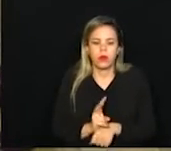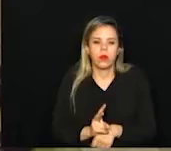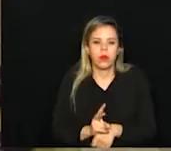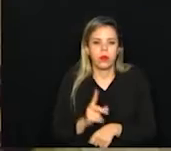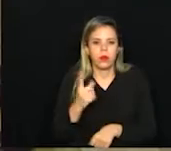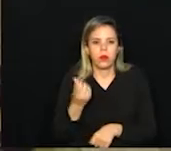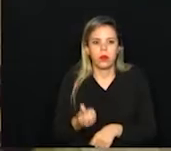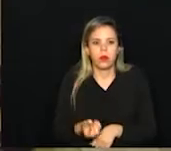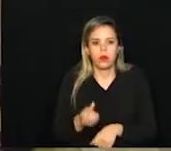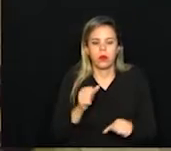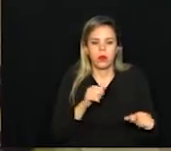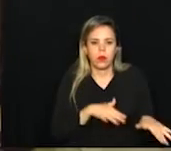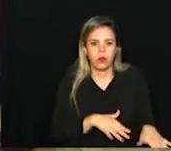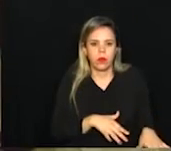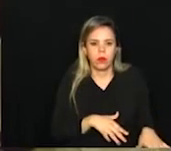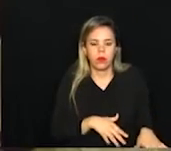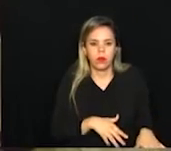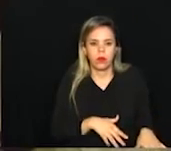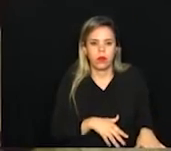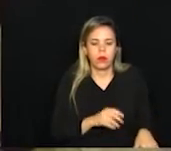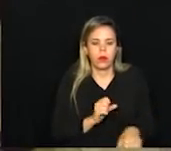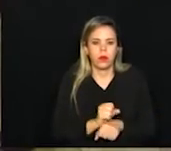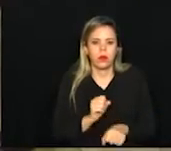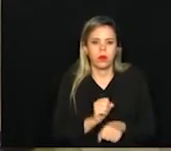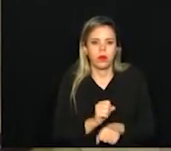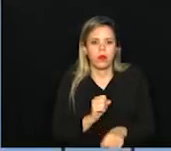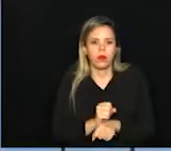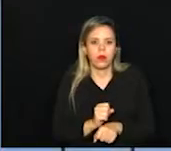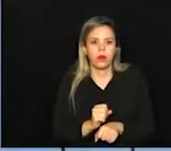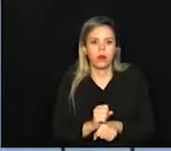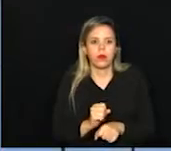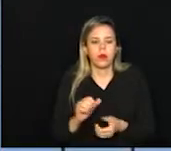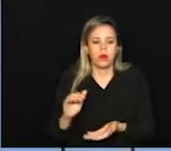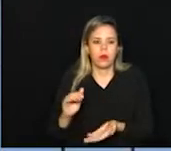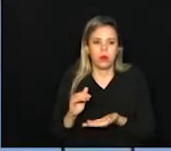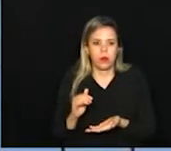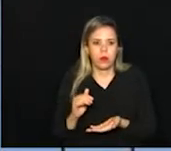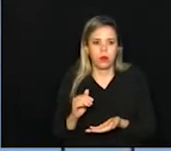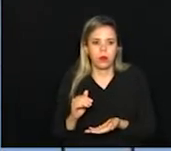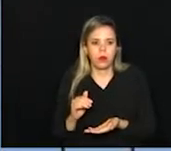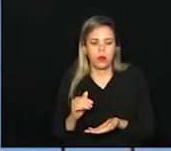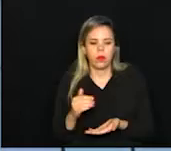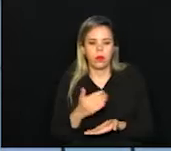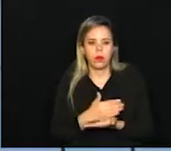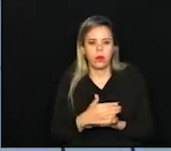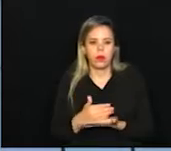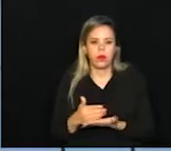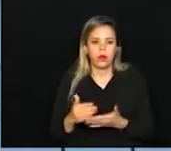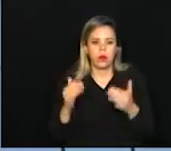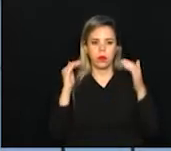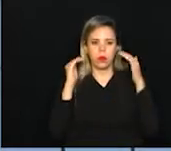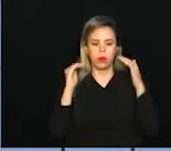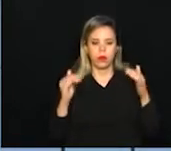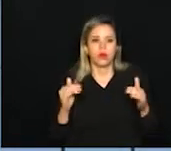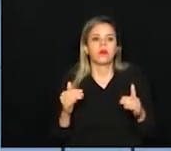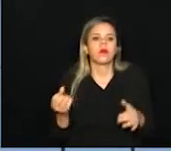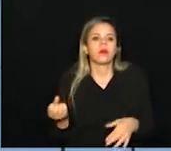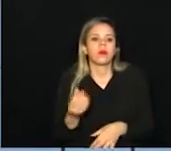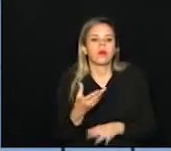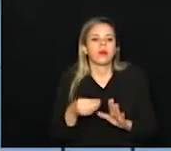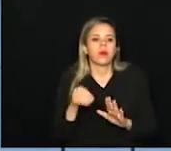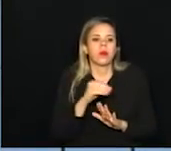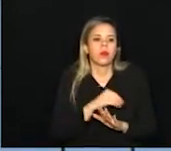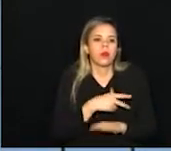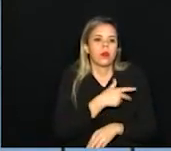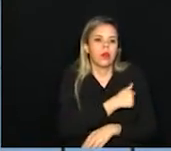dia 6 de setembro. Então, a gente aguarda o envio das doses para que a gente possa, então, cumprir esse novo